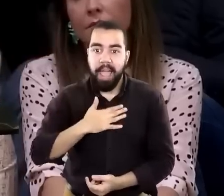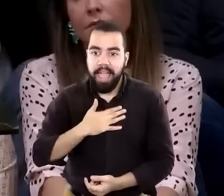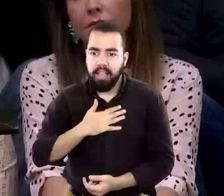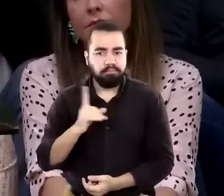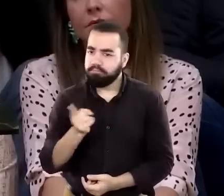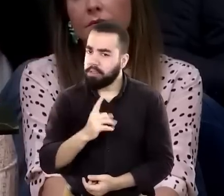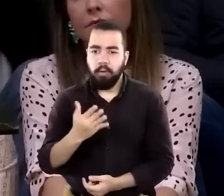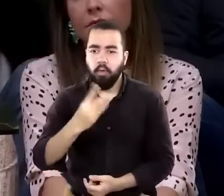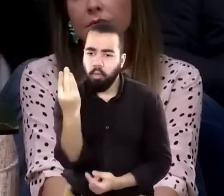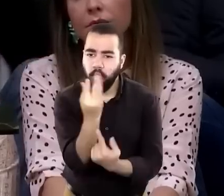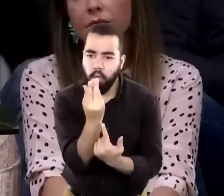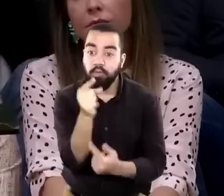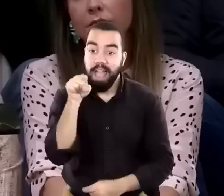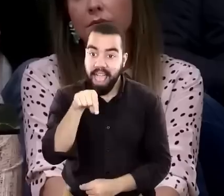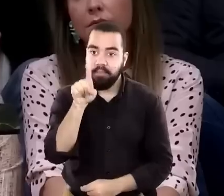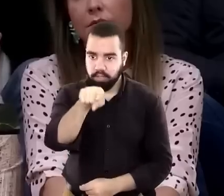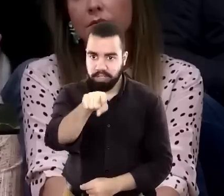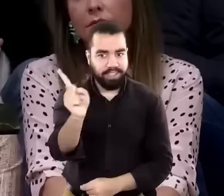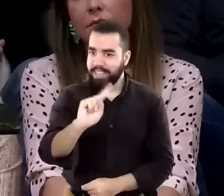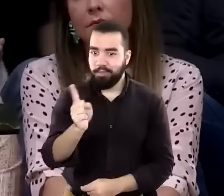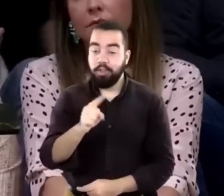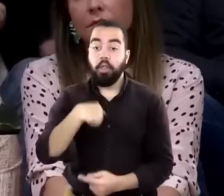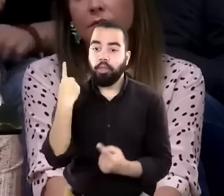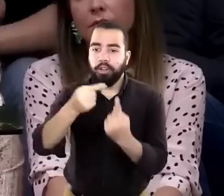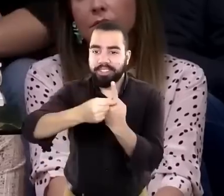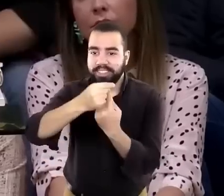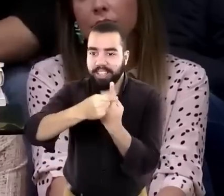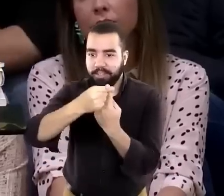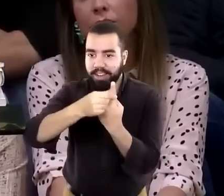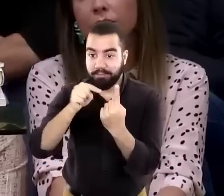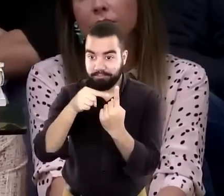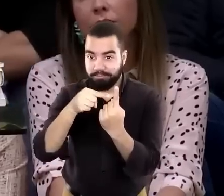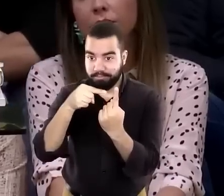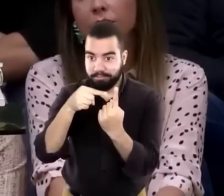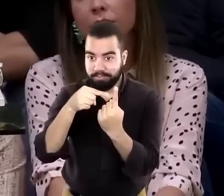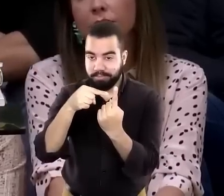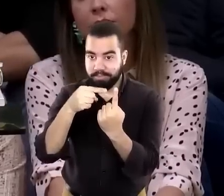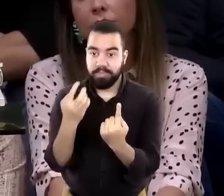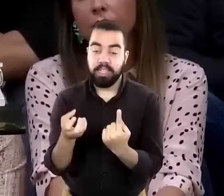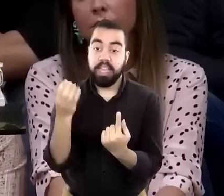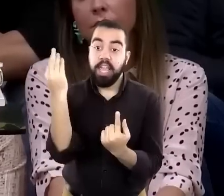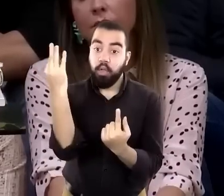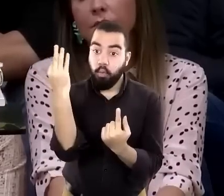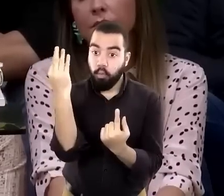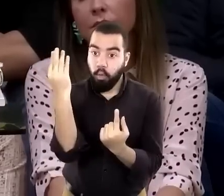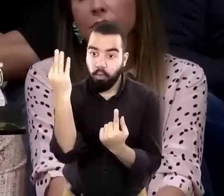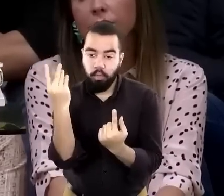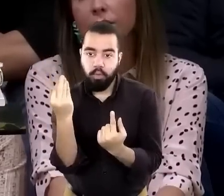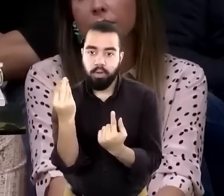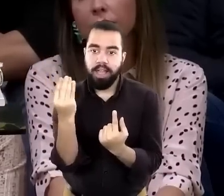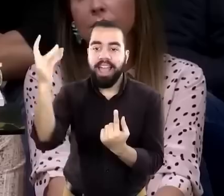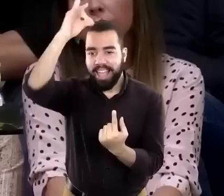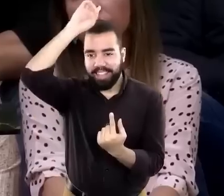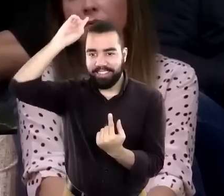lamparina alimentada por querosene, não é o pavio de estopa da lamparina que produz luz.